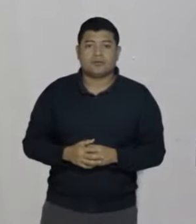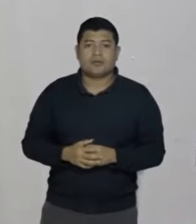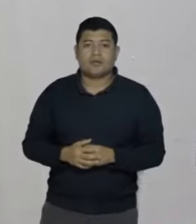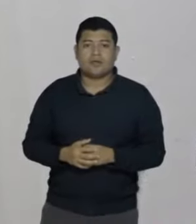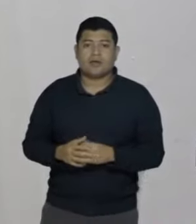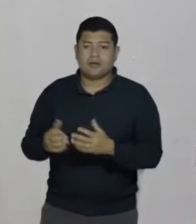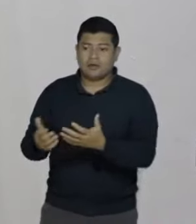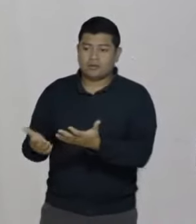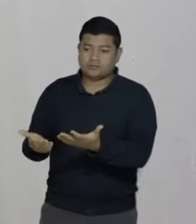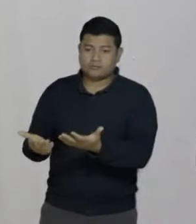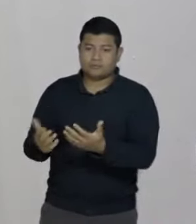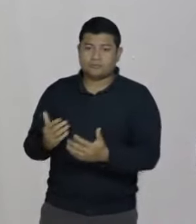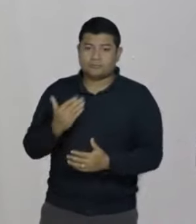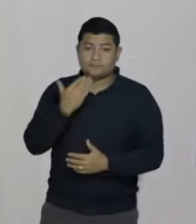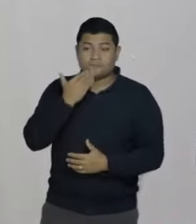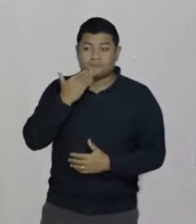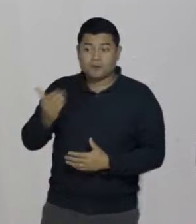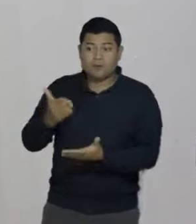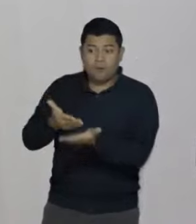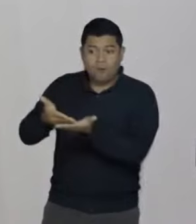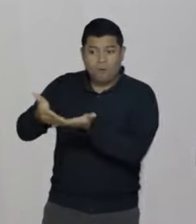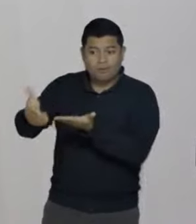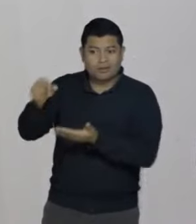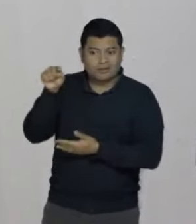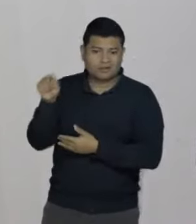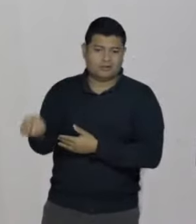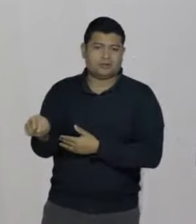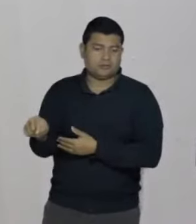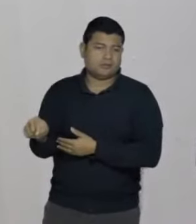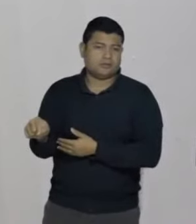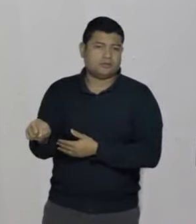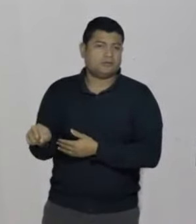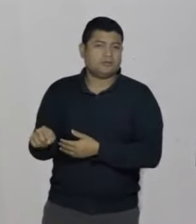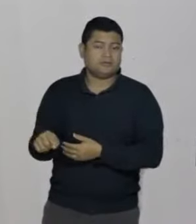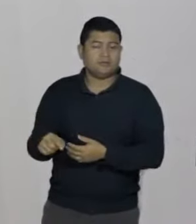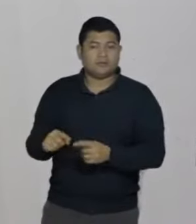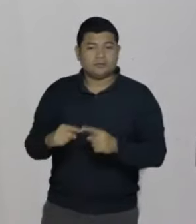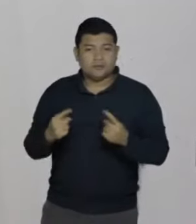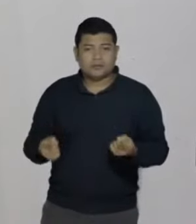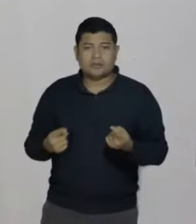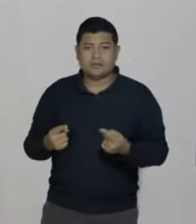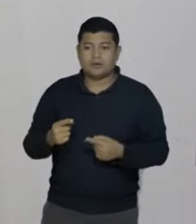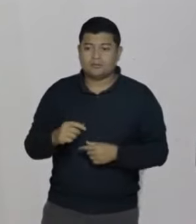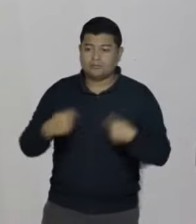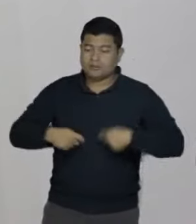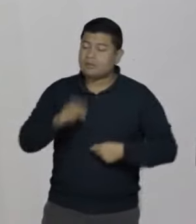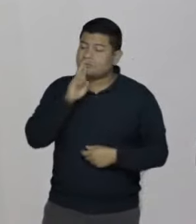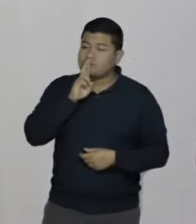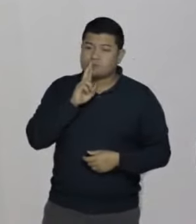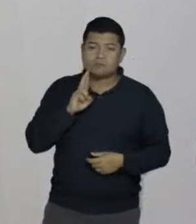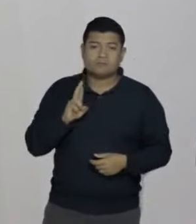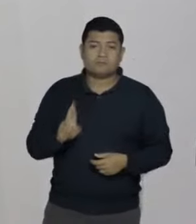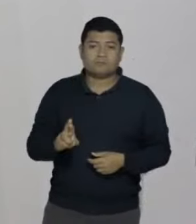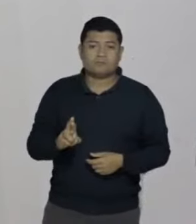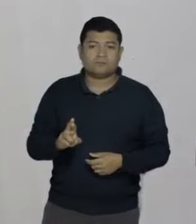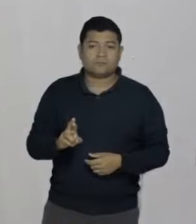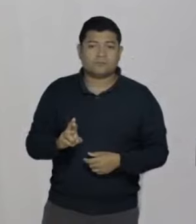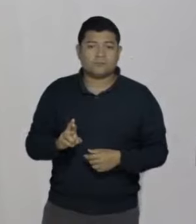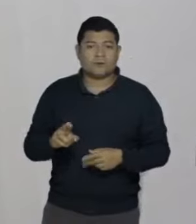aparecem por primeiro e é desta maneira que nós daremos resposta ao